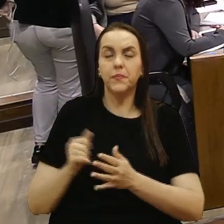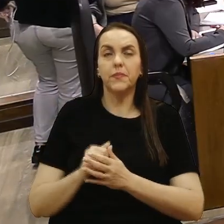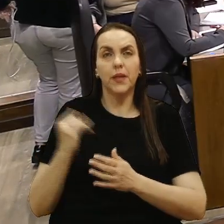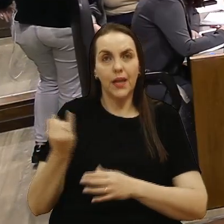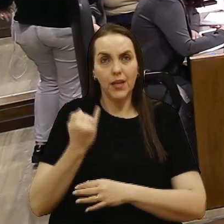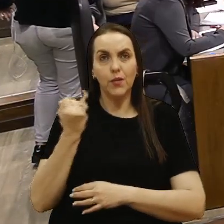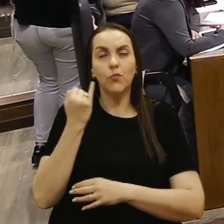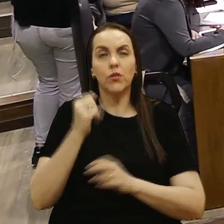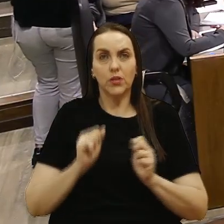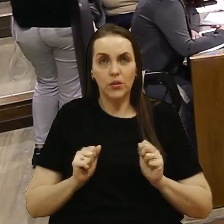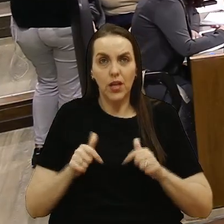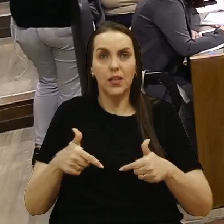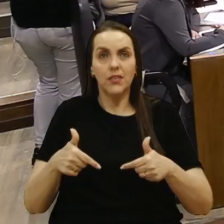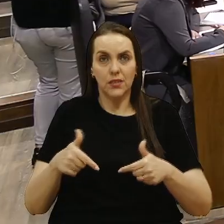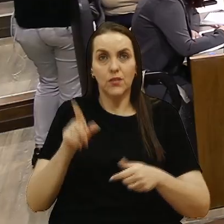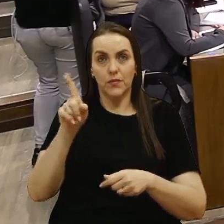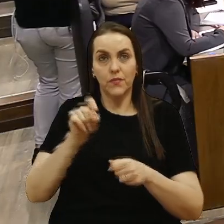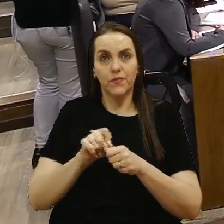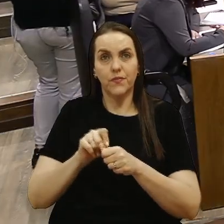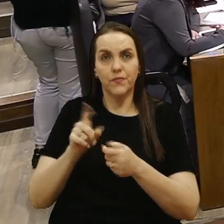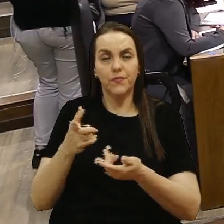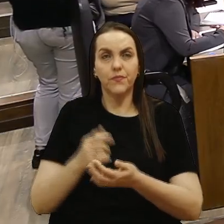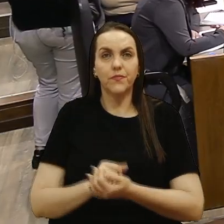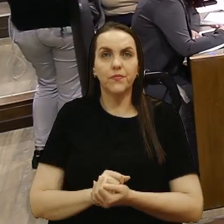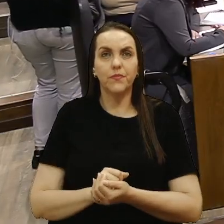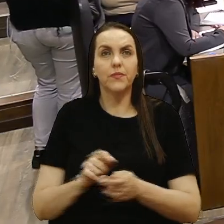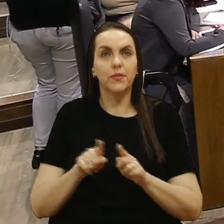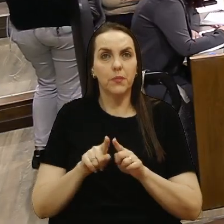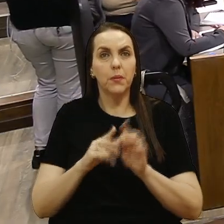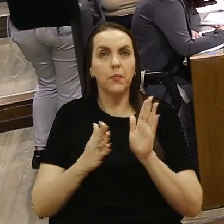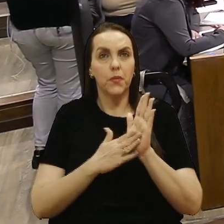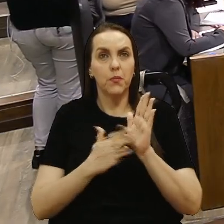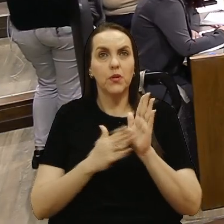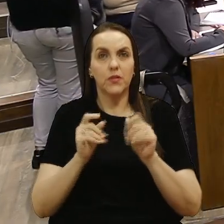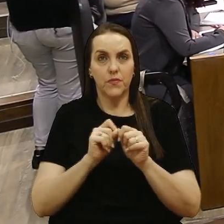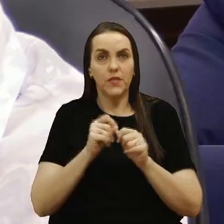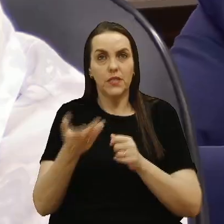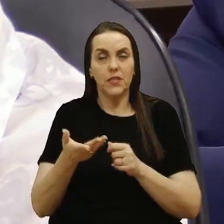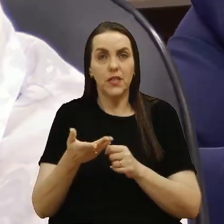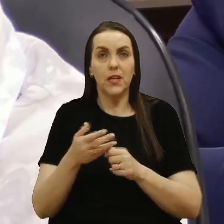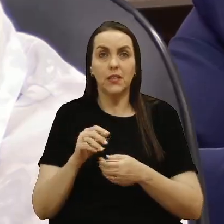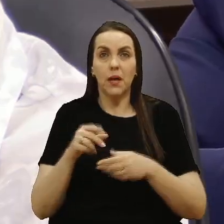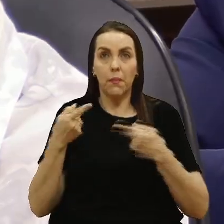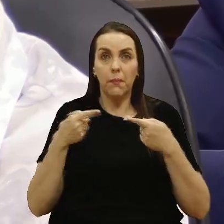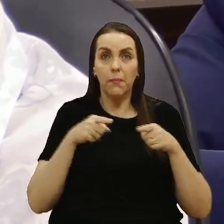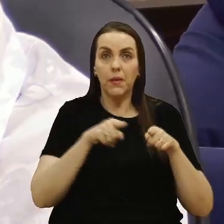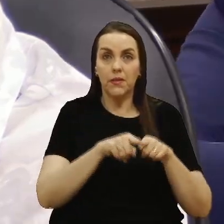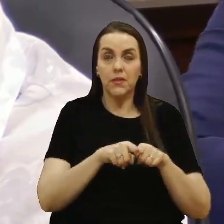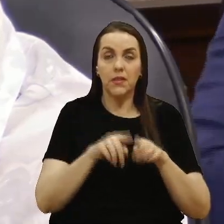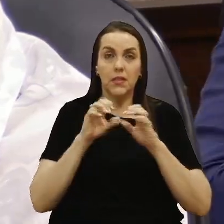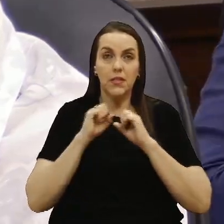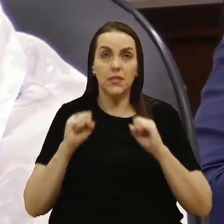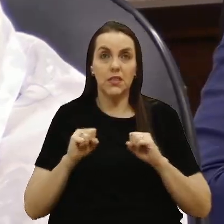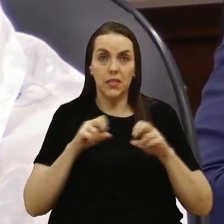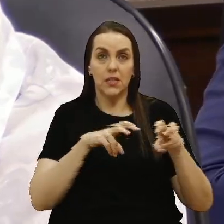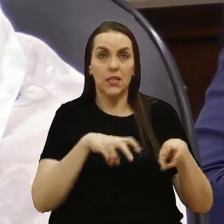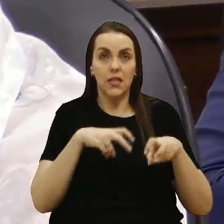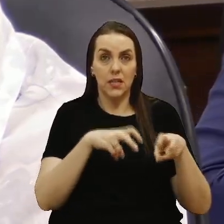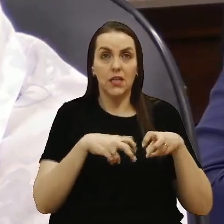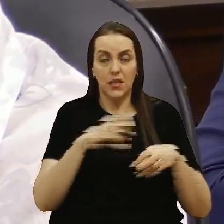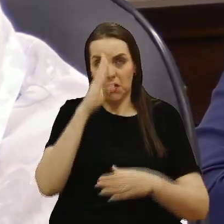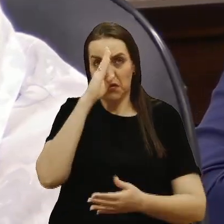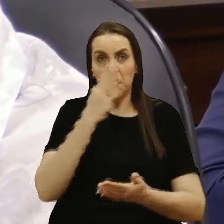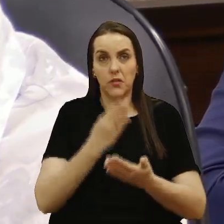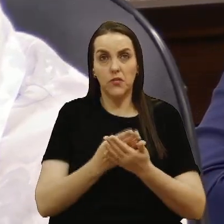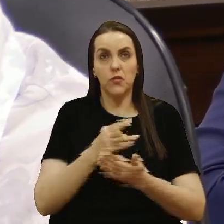essa ação que o senhor fazia, né, e se propõe a fazer, mas daqui a pouco buscar uma parceria com a Secretaria da Agricultura. Eu acredito que o secretário